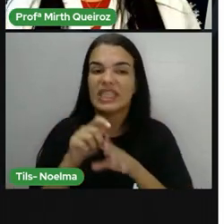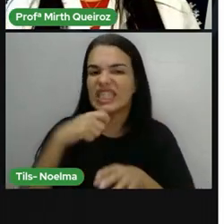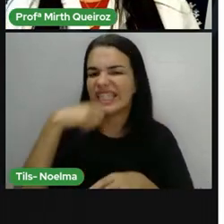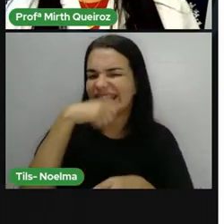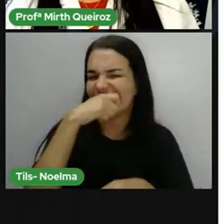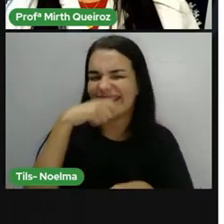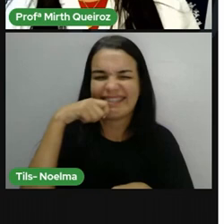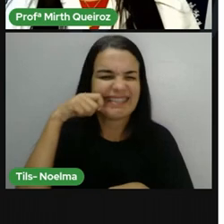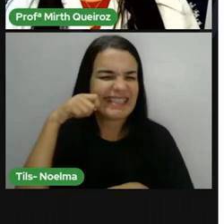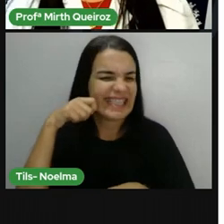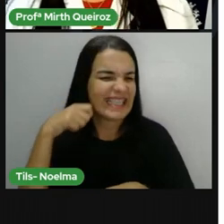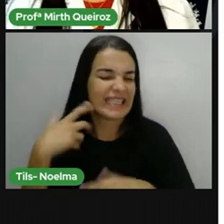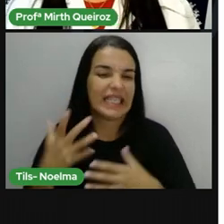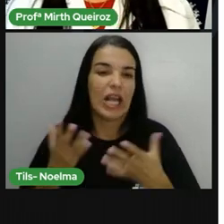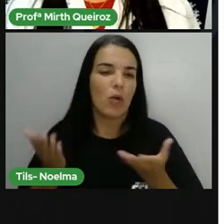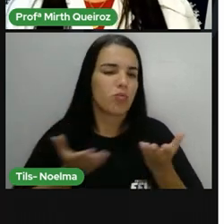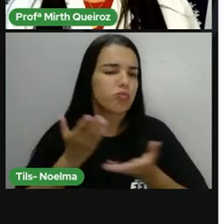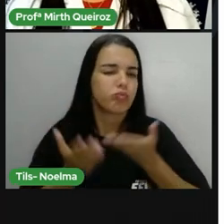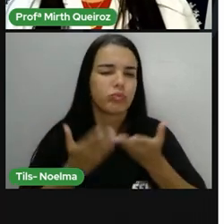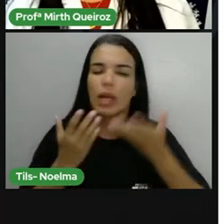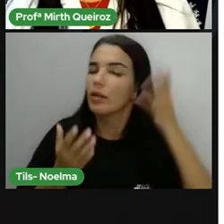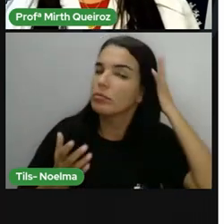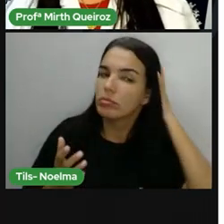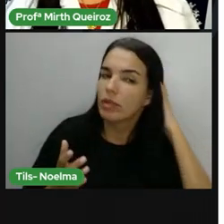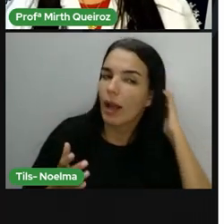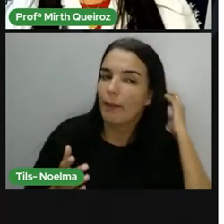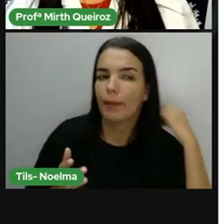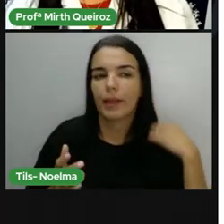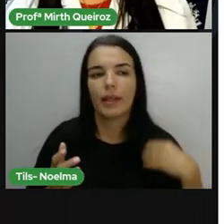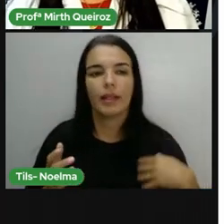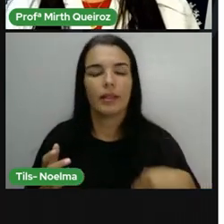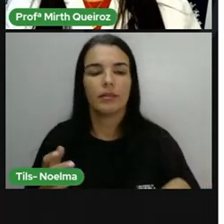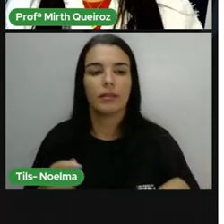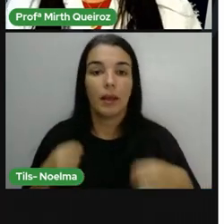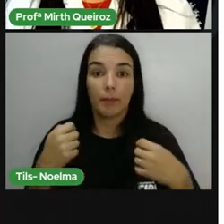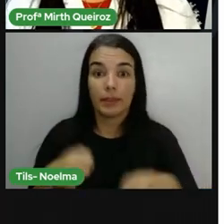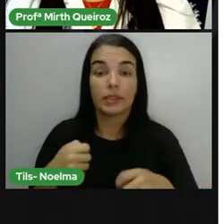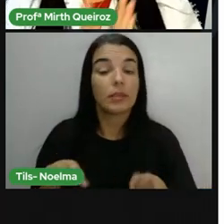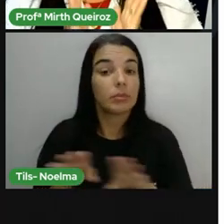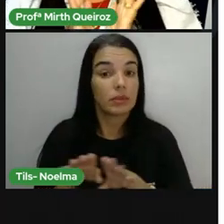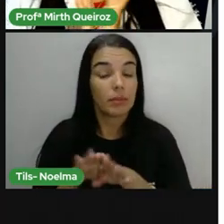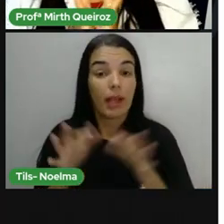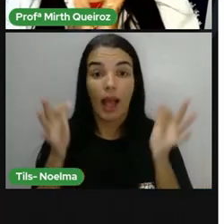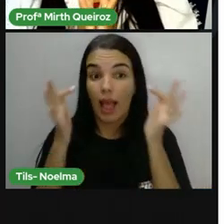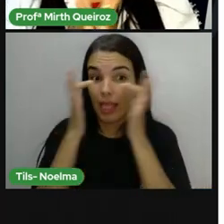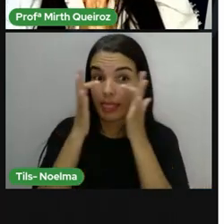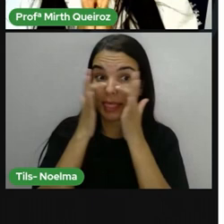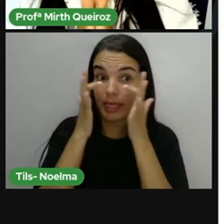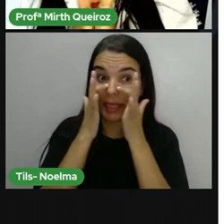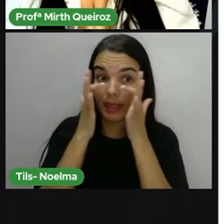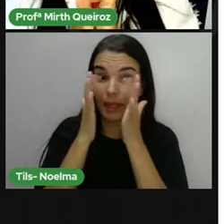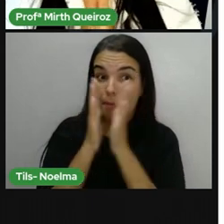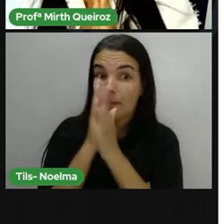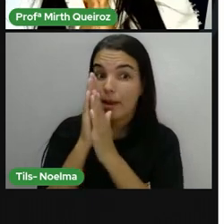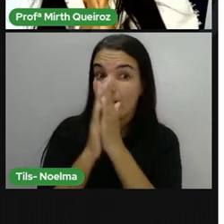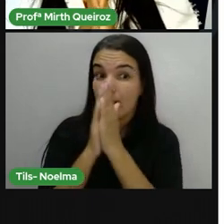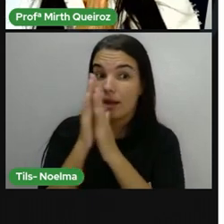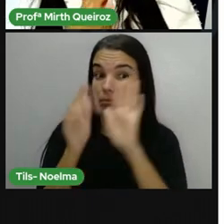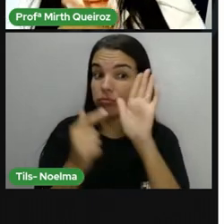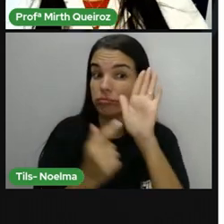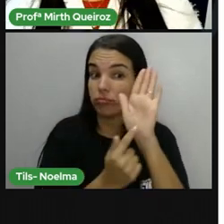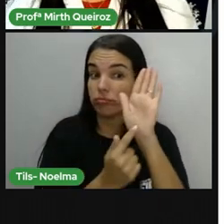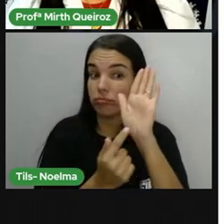dos dentes, né? O cuidado com os cabelos, nós precisamos também estar atentos às nossas